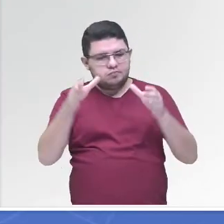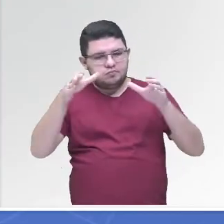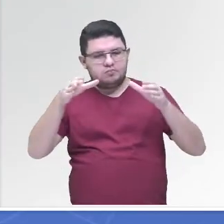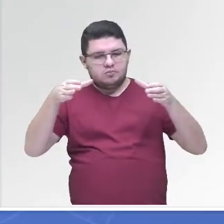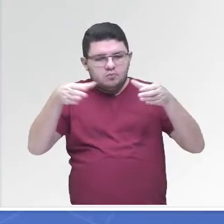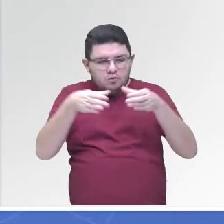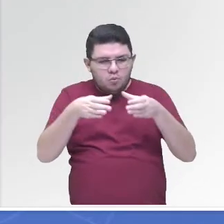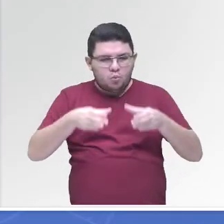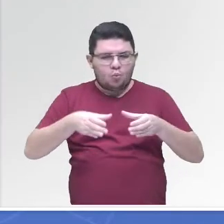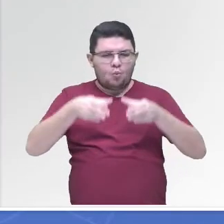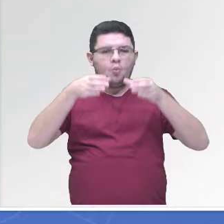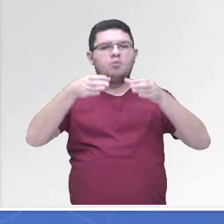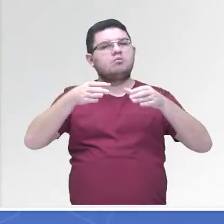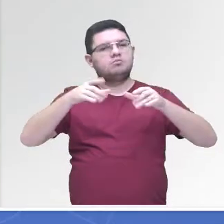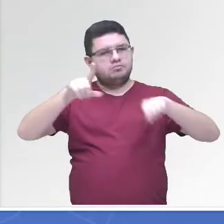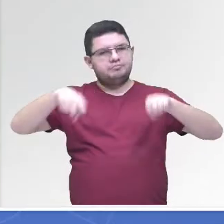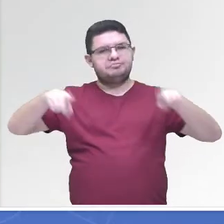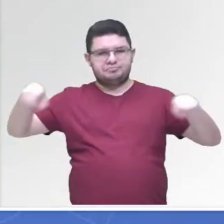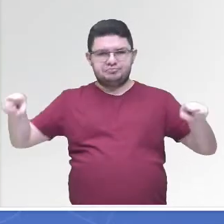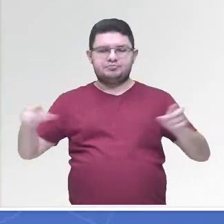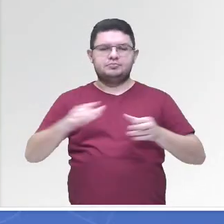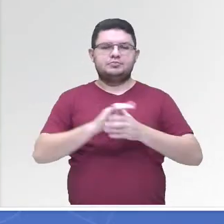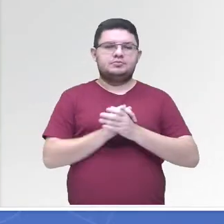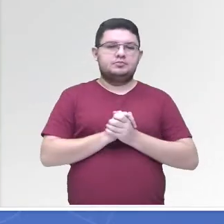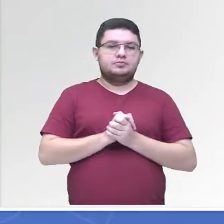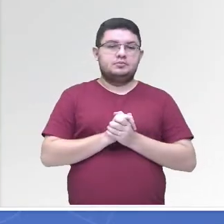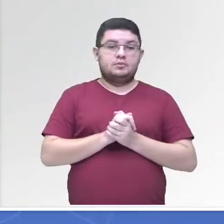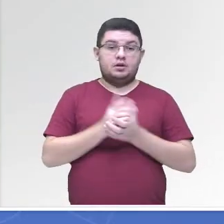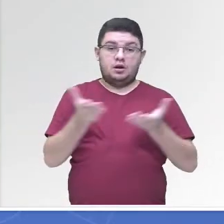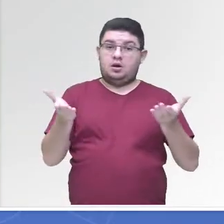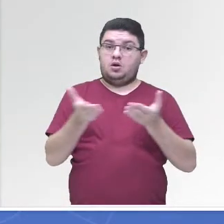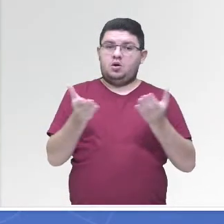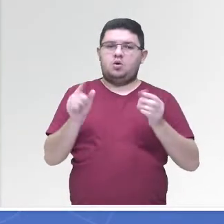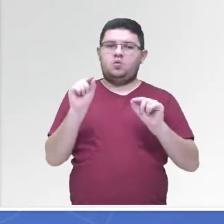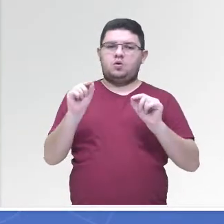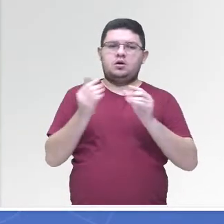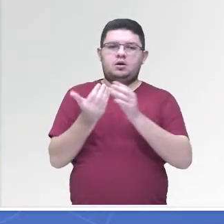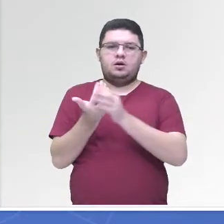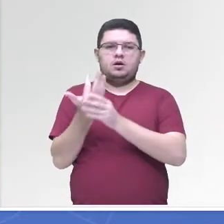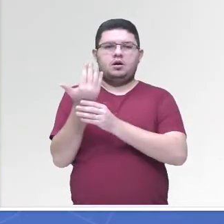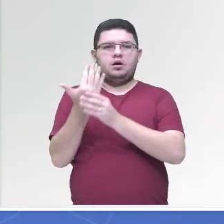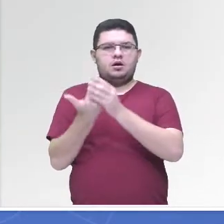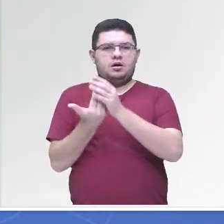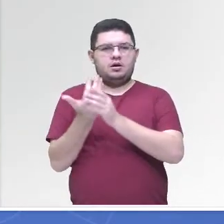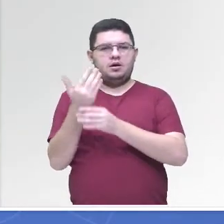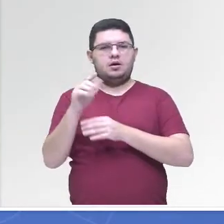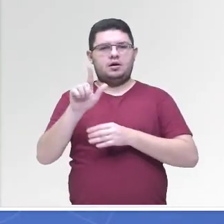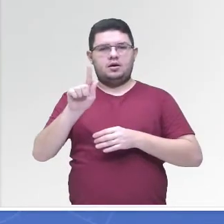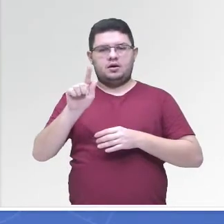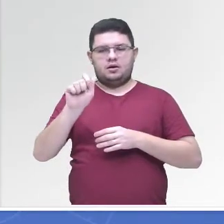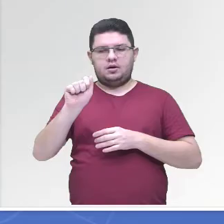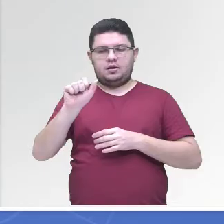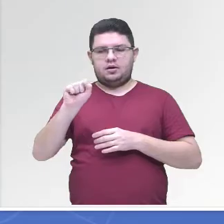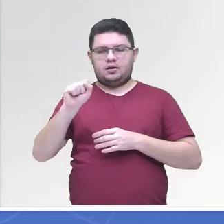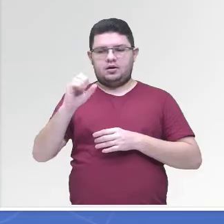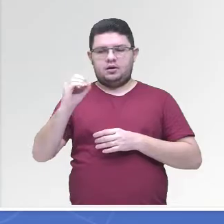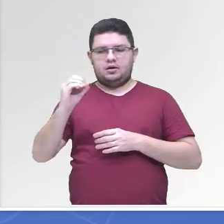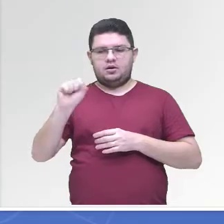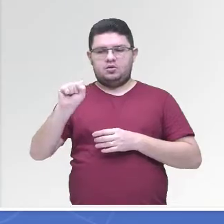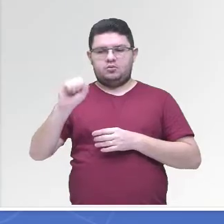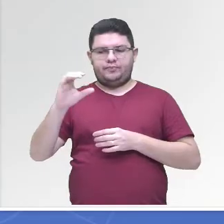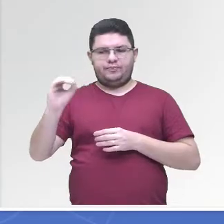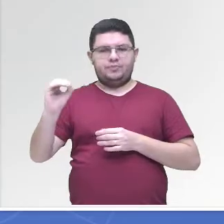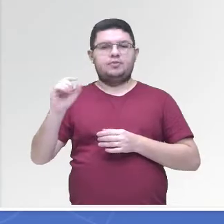bom? Bora finalizar aqui os estados com o gasoso, olha só. Então, dos três,